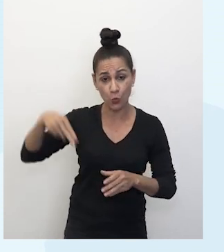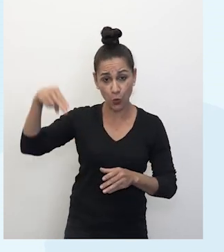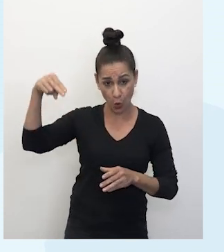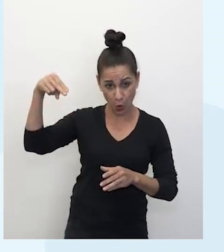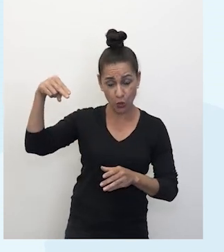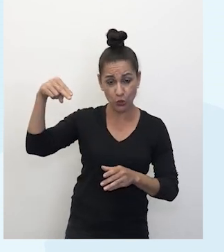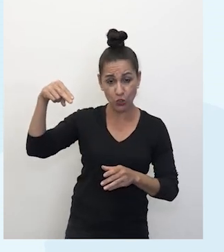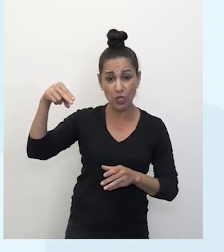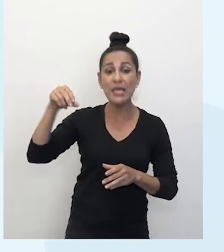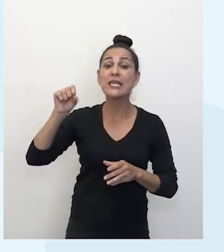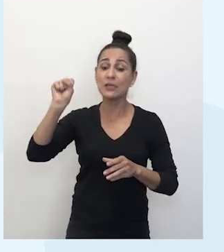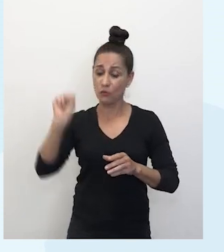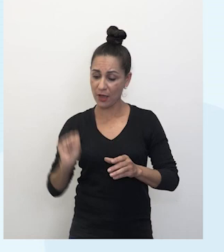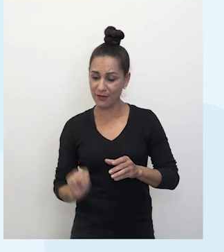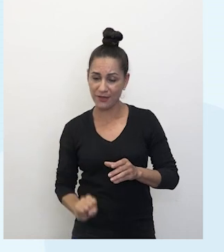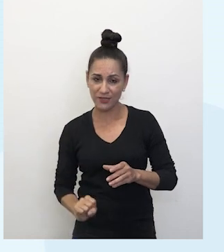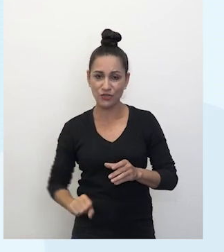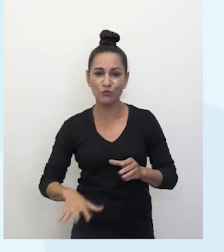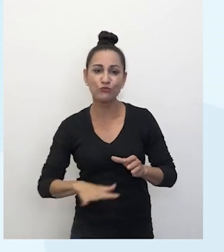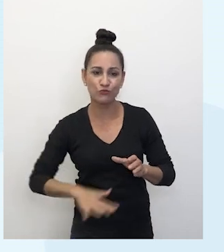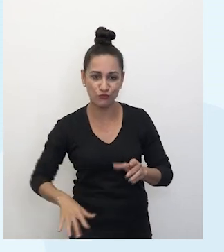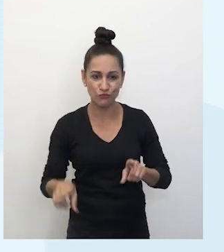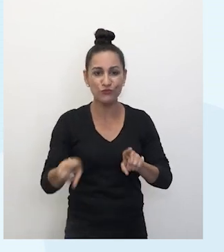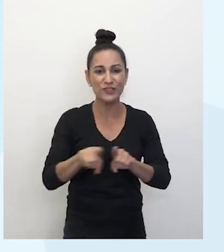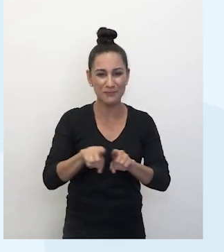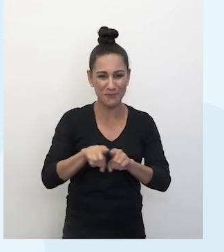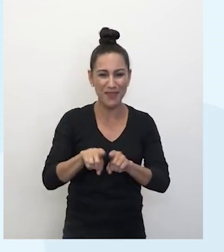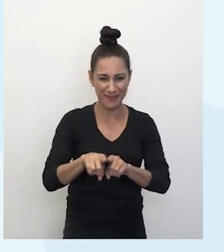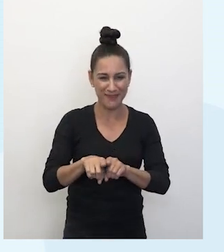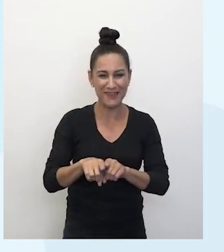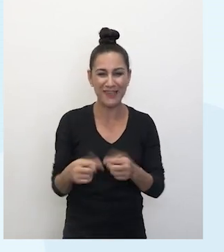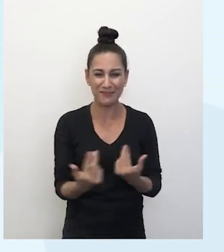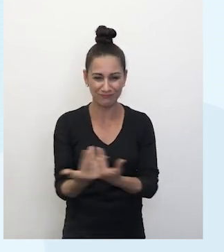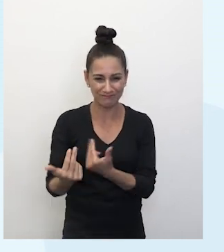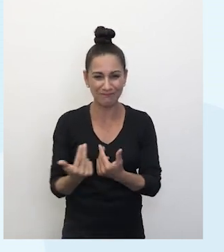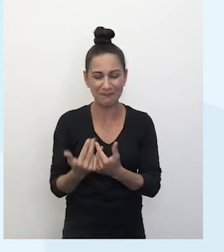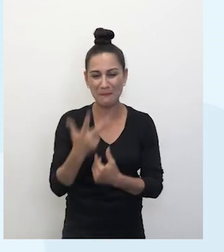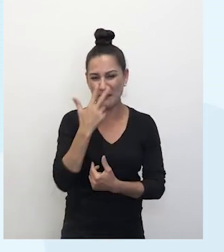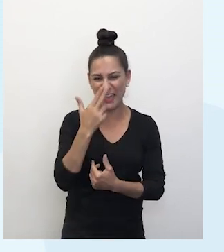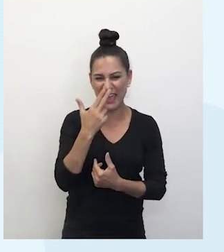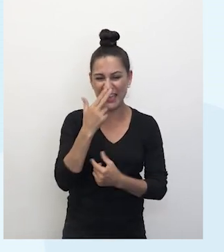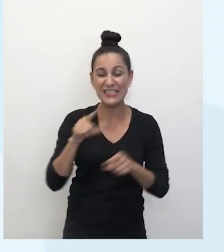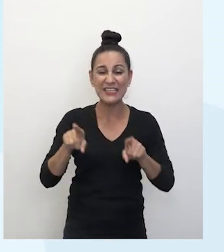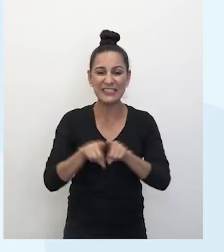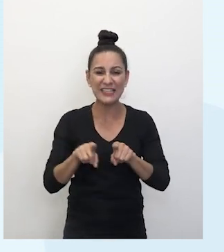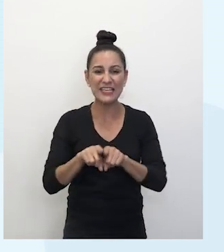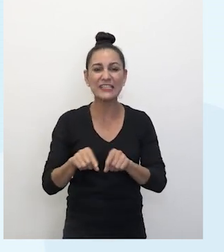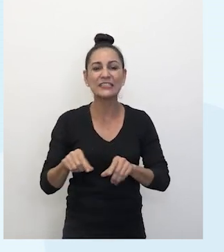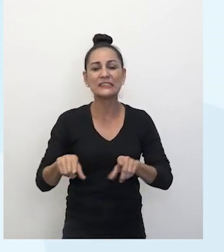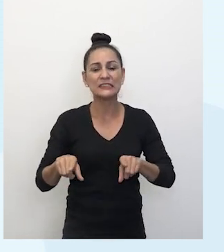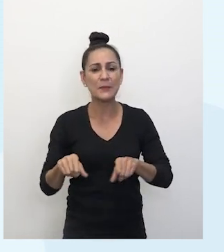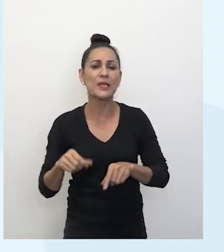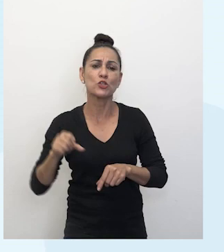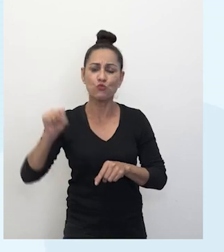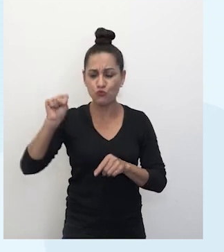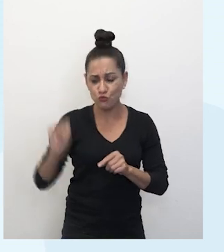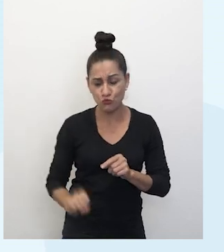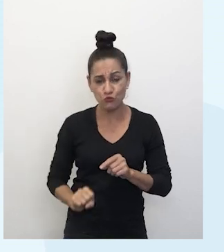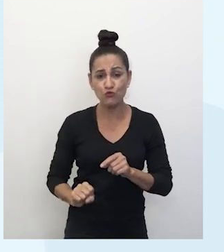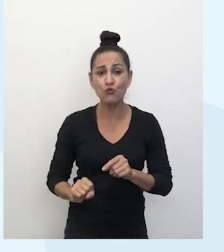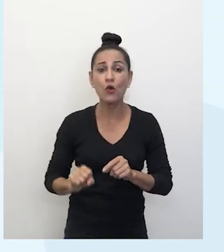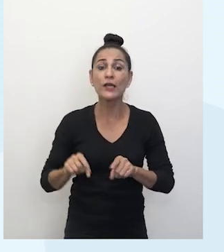e com a região sul né e esqueci de falar das estepes né que são também tem tanto no sul como também